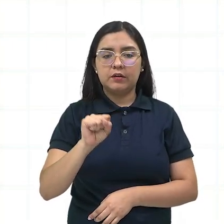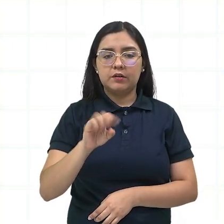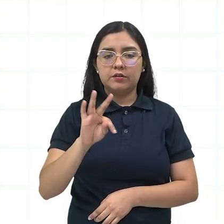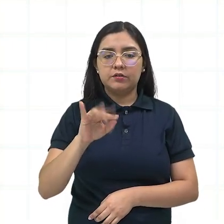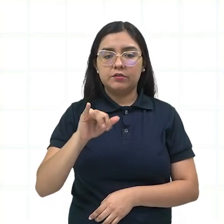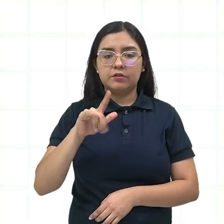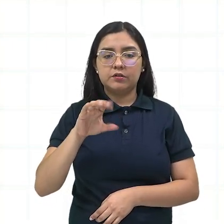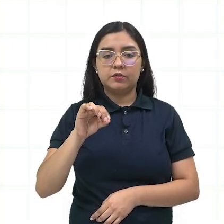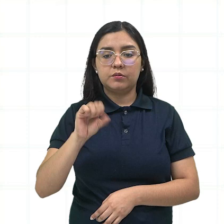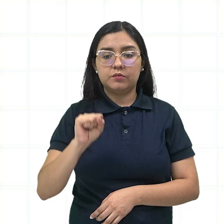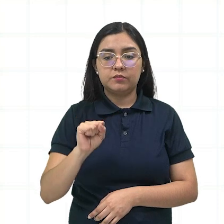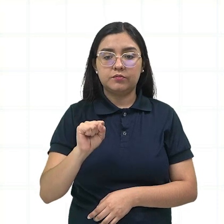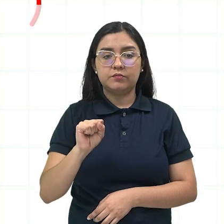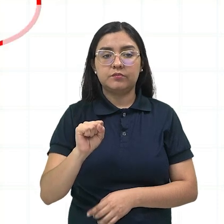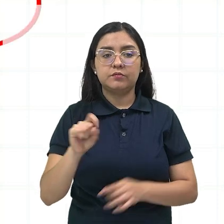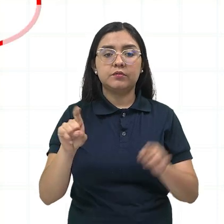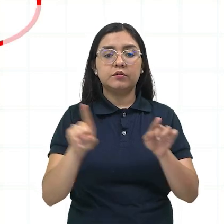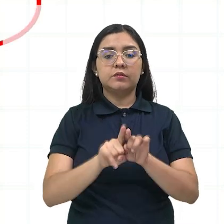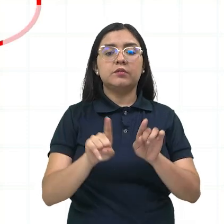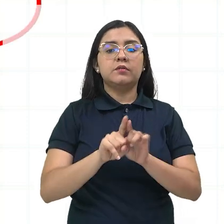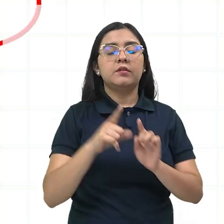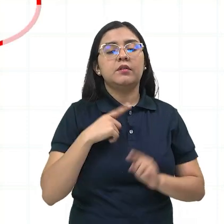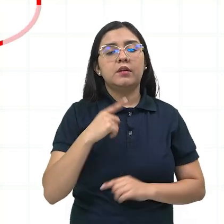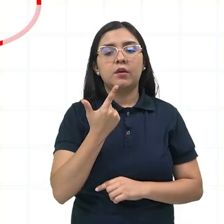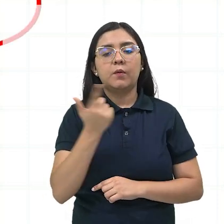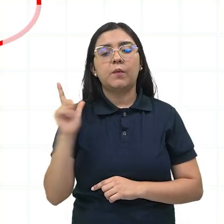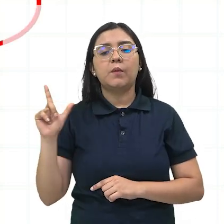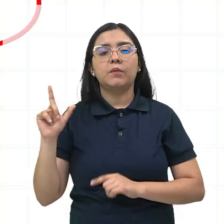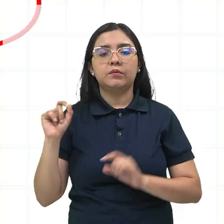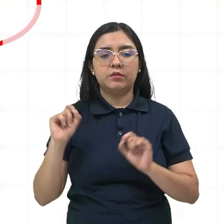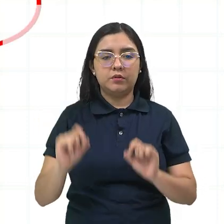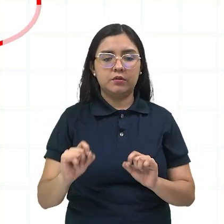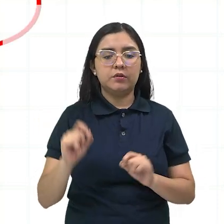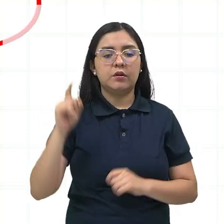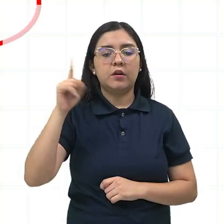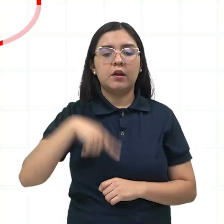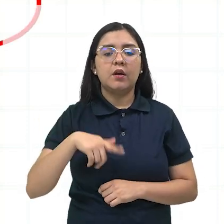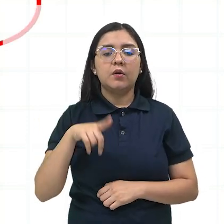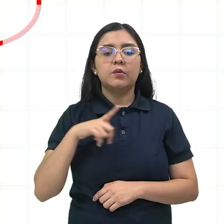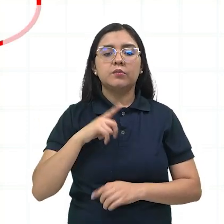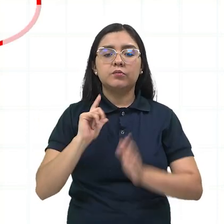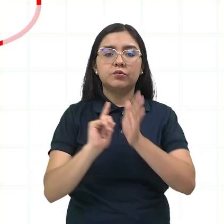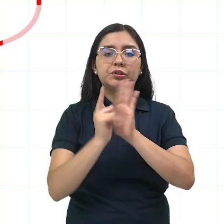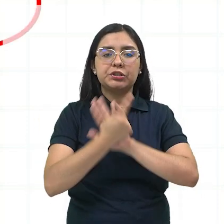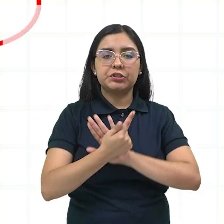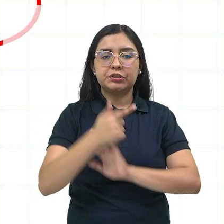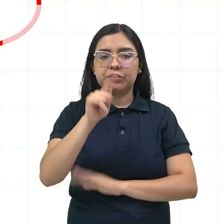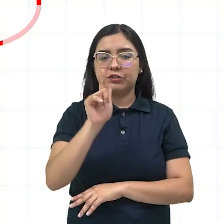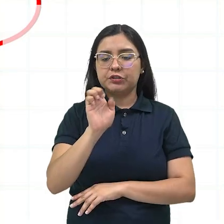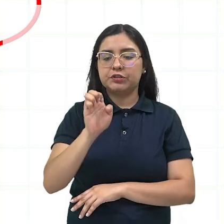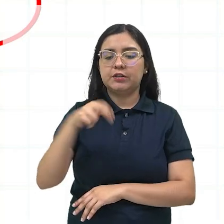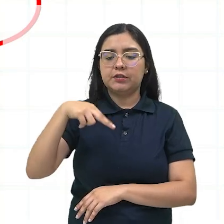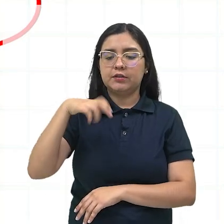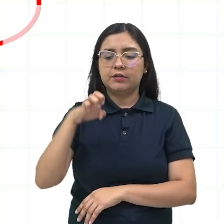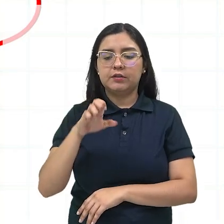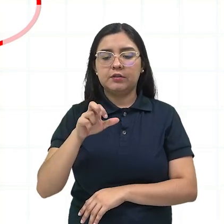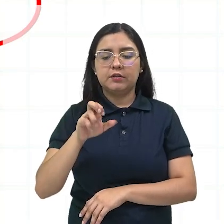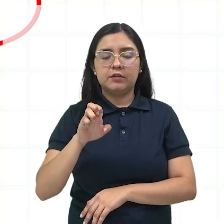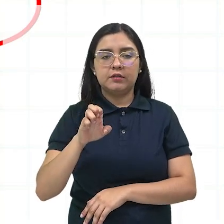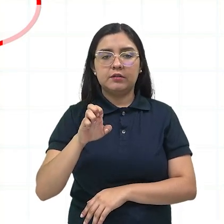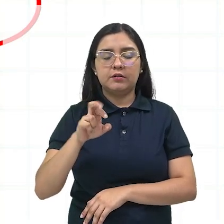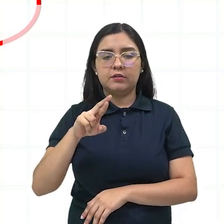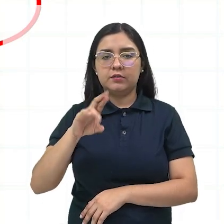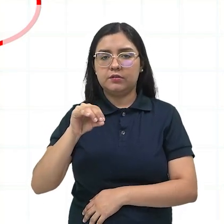a partir daqui, a gente também vai ter uma outra variação, que são os gêneros. Então, a gente